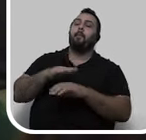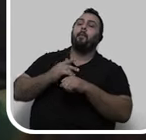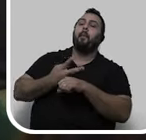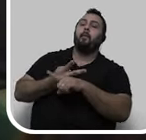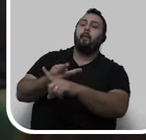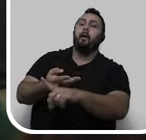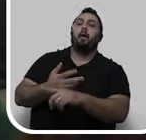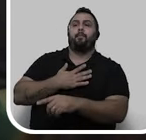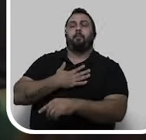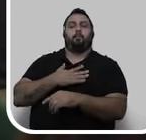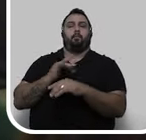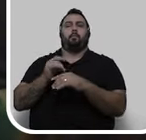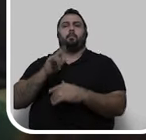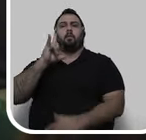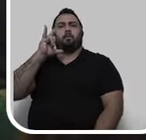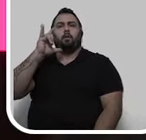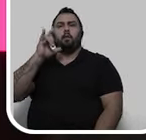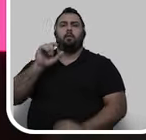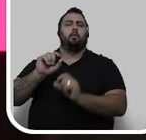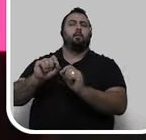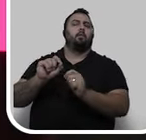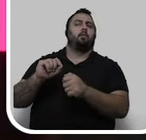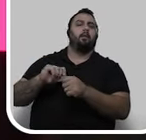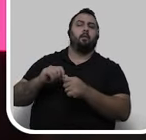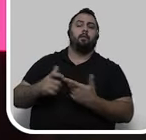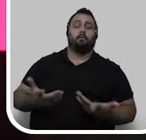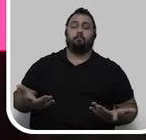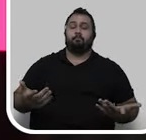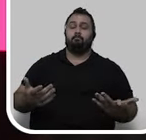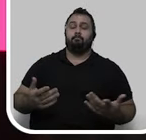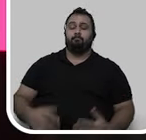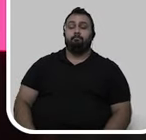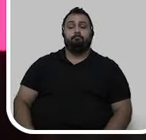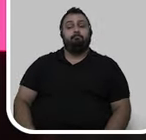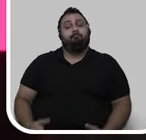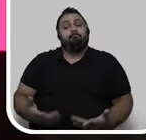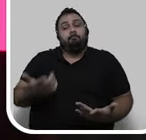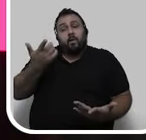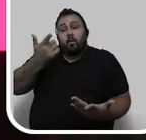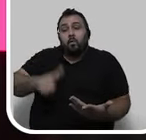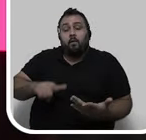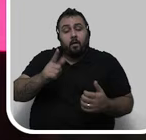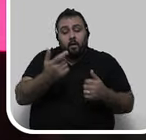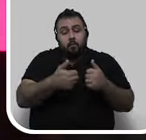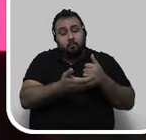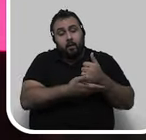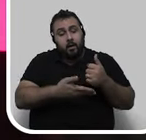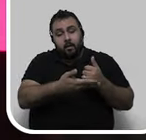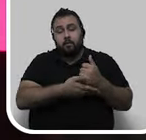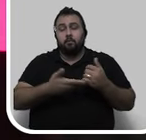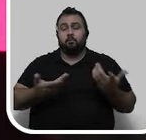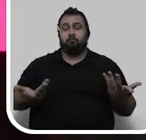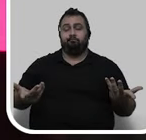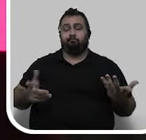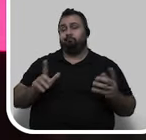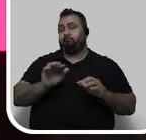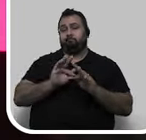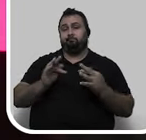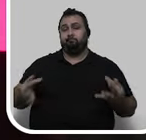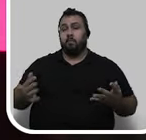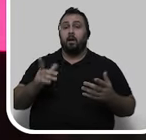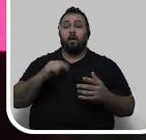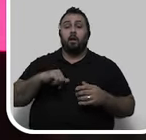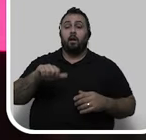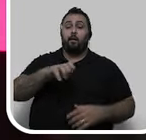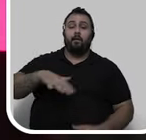meu Instagram, o que eu faço? Exatamente. De novo, higiene básica. Segundo fator de autenticação, como ele comentou, nas redes sociais, na